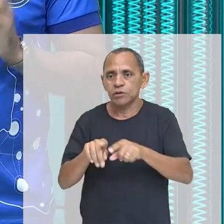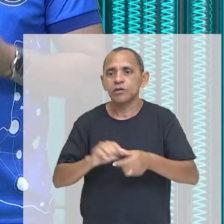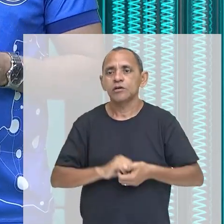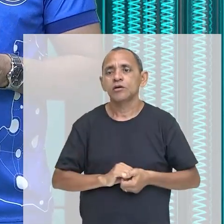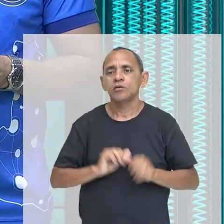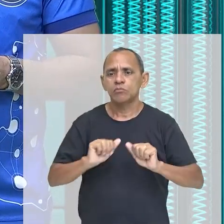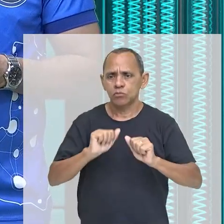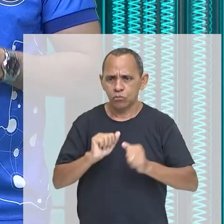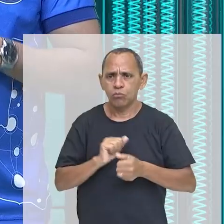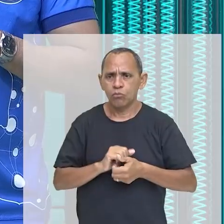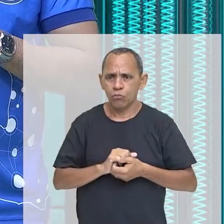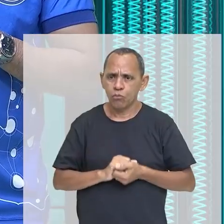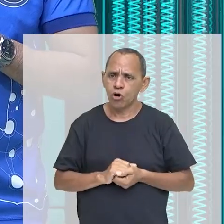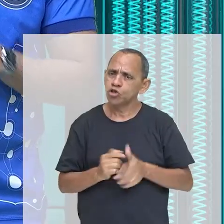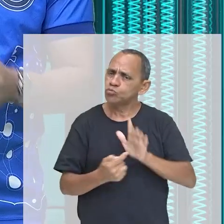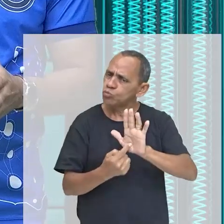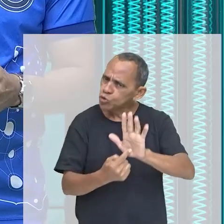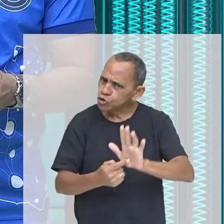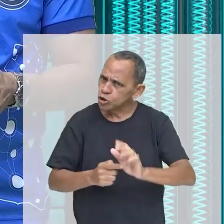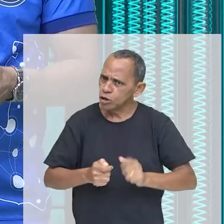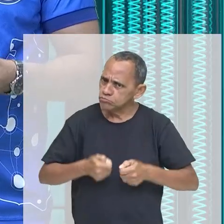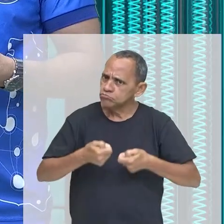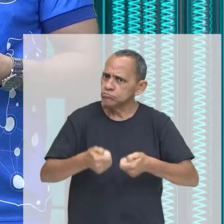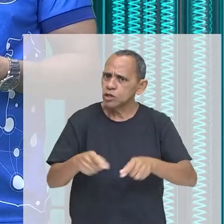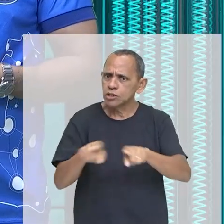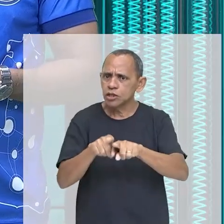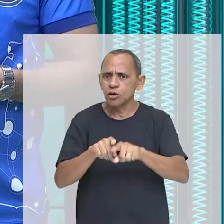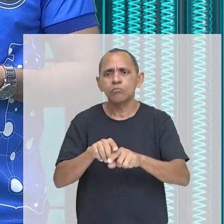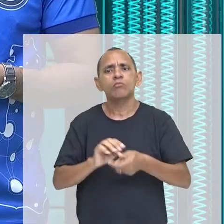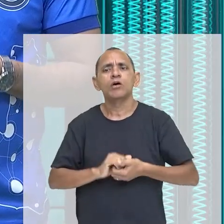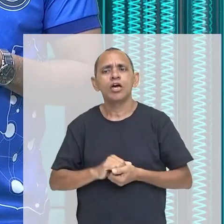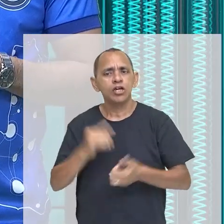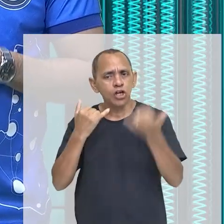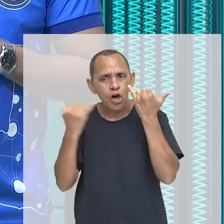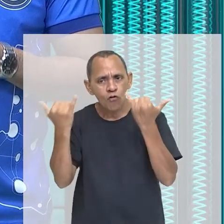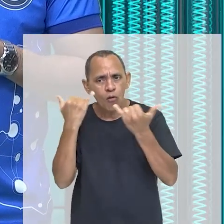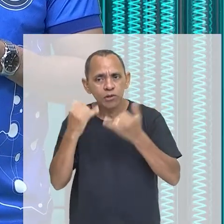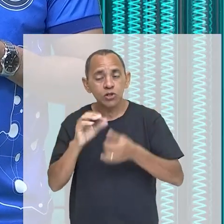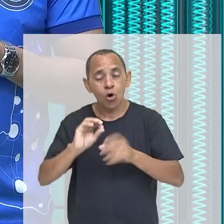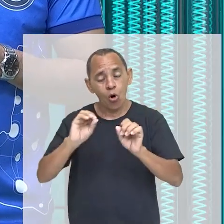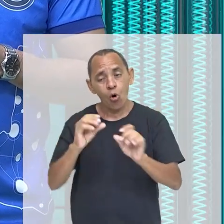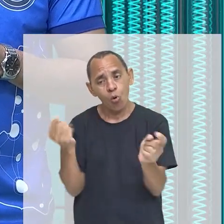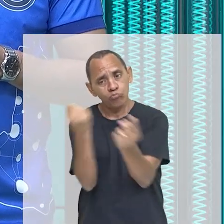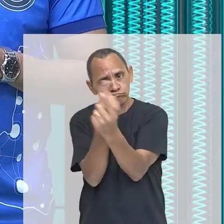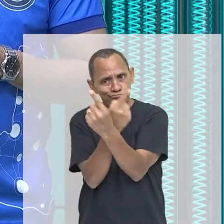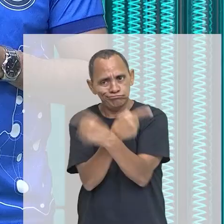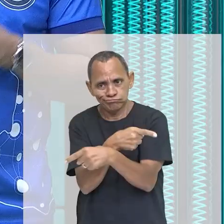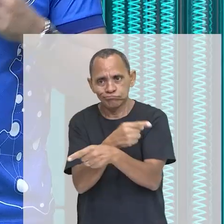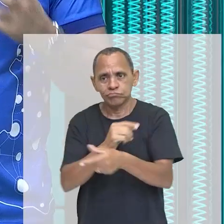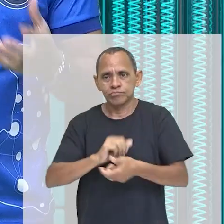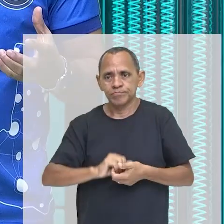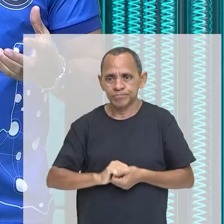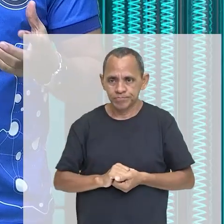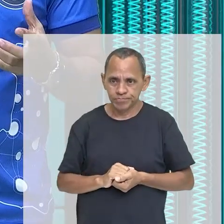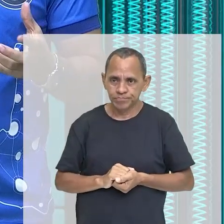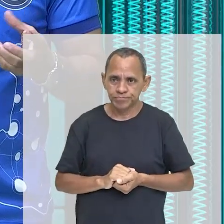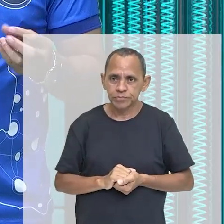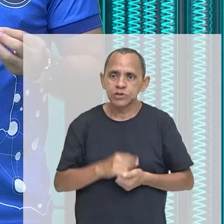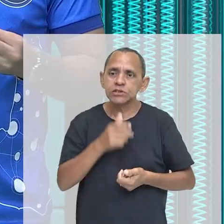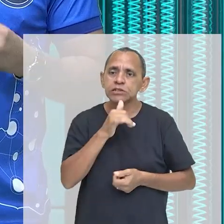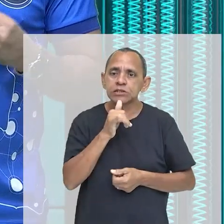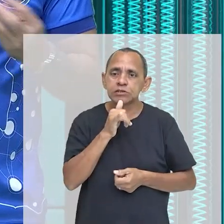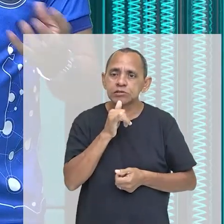corporal pode reforçar a sua mensagem ou então contradizer inteiramente, tá? Por exemplo,